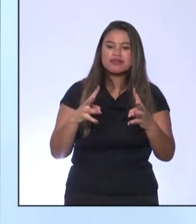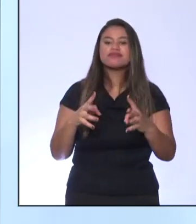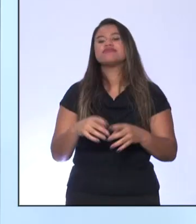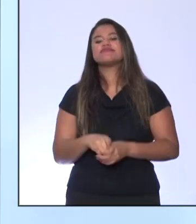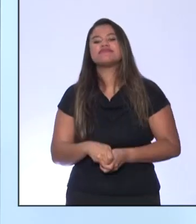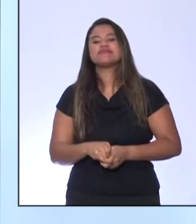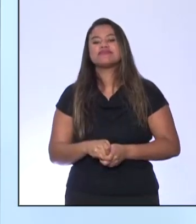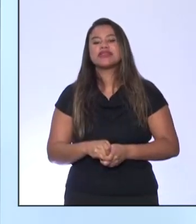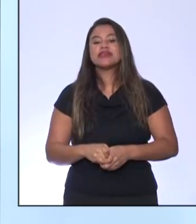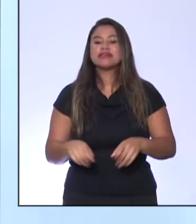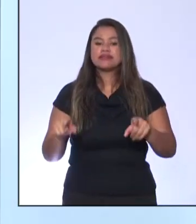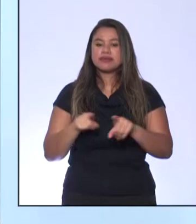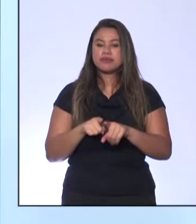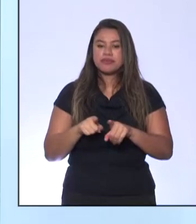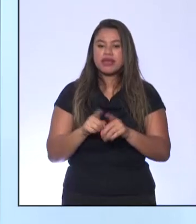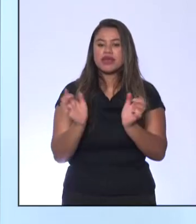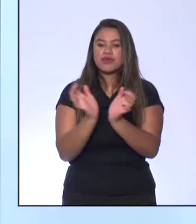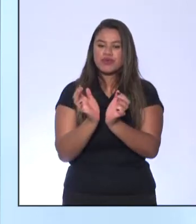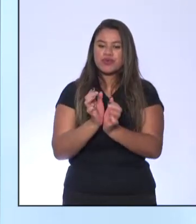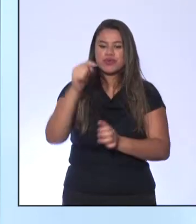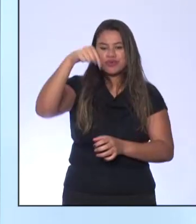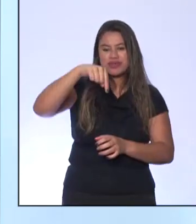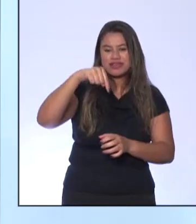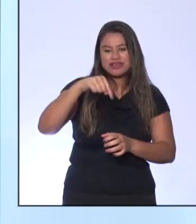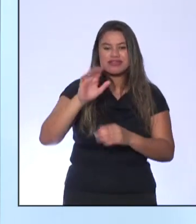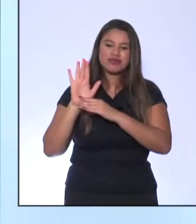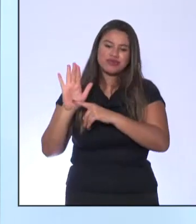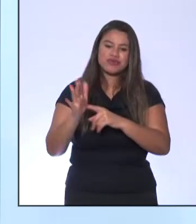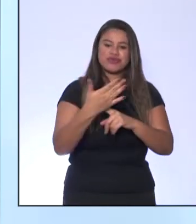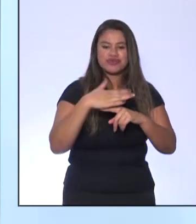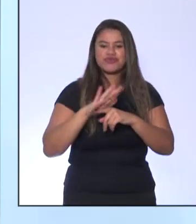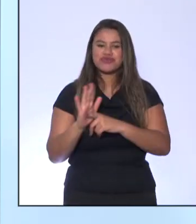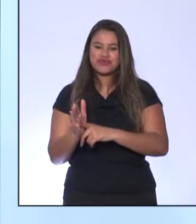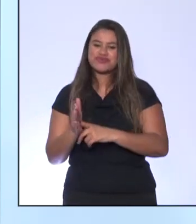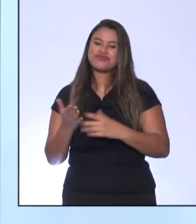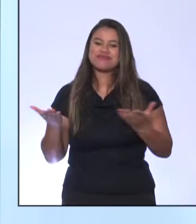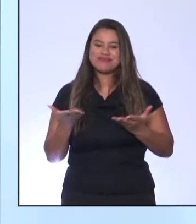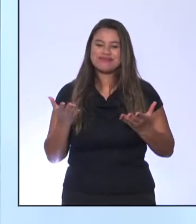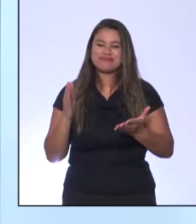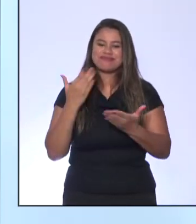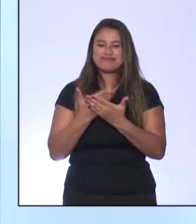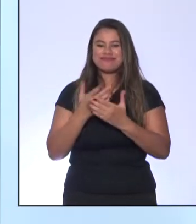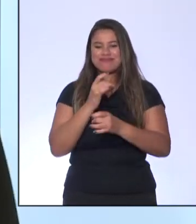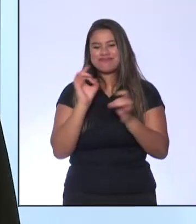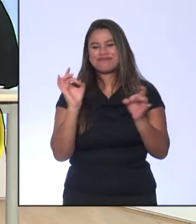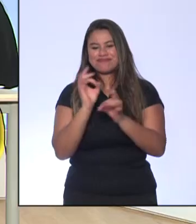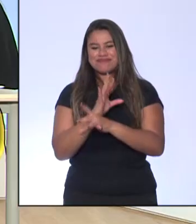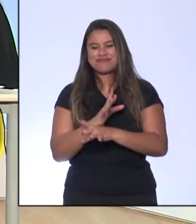assistiram. Agradeço toda essa equipe que está aqui conosco. E a nossa aula está chegando ao fim.